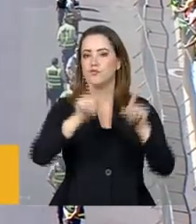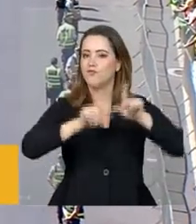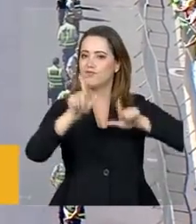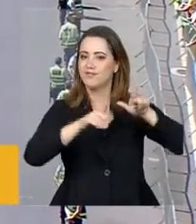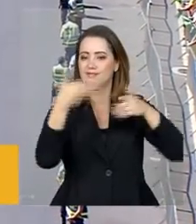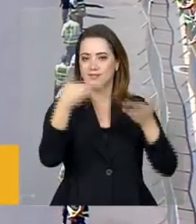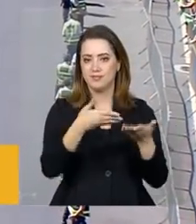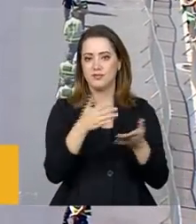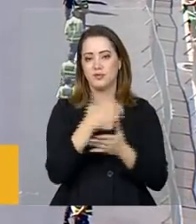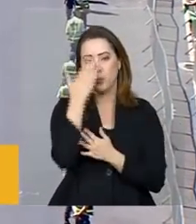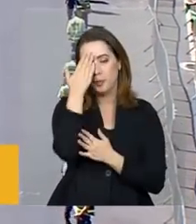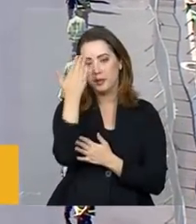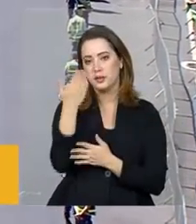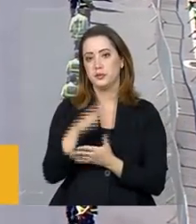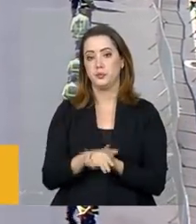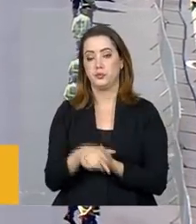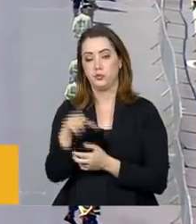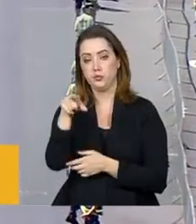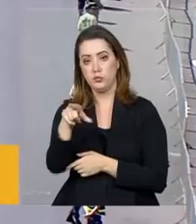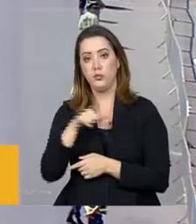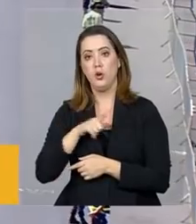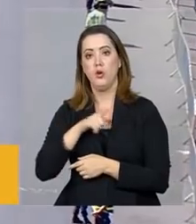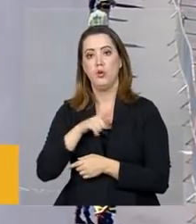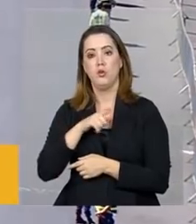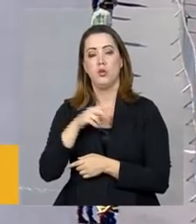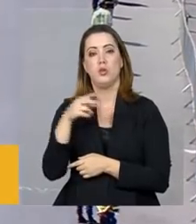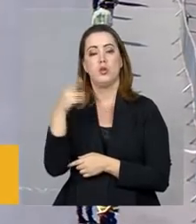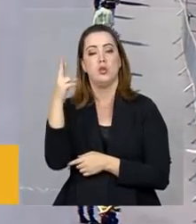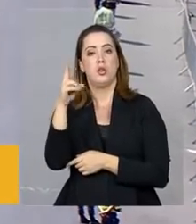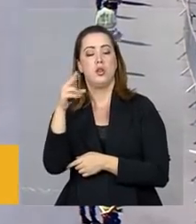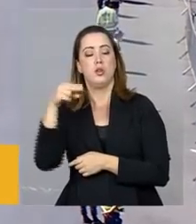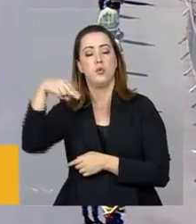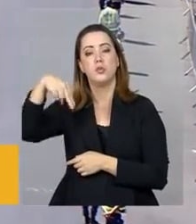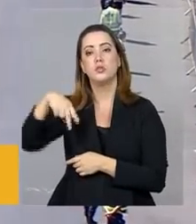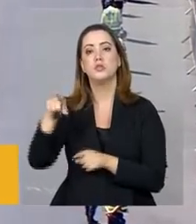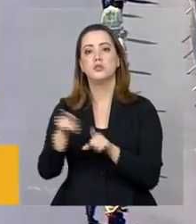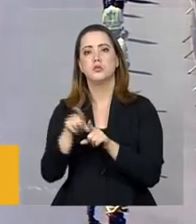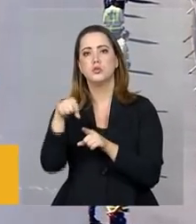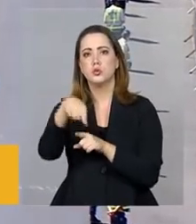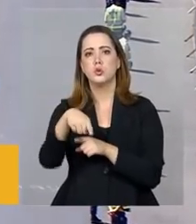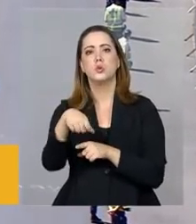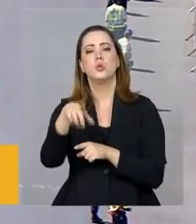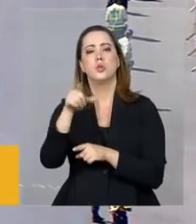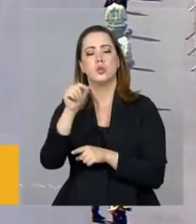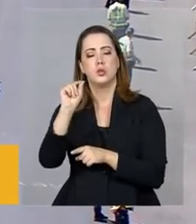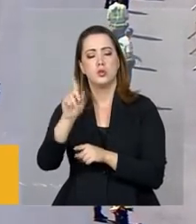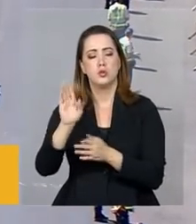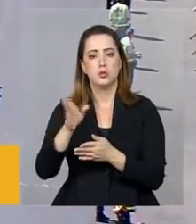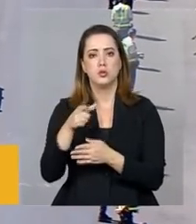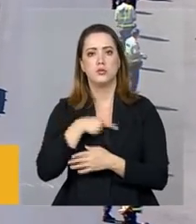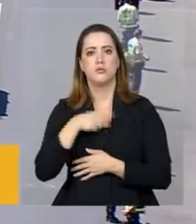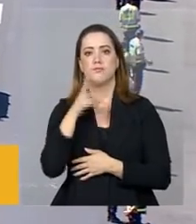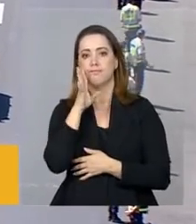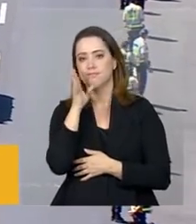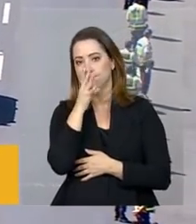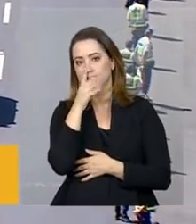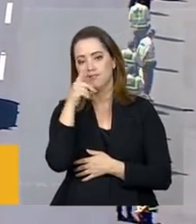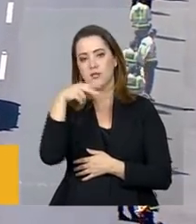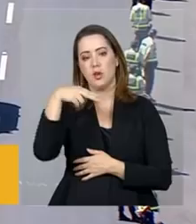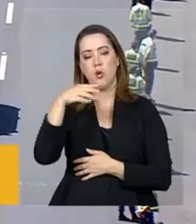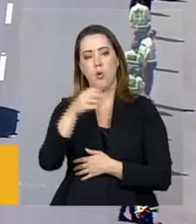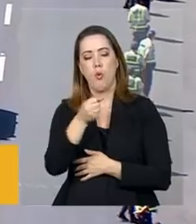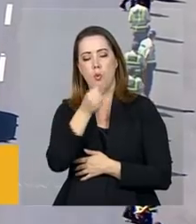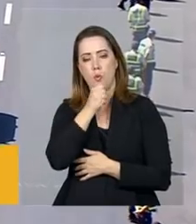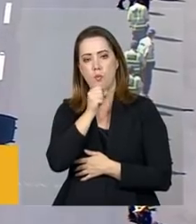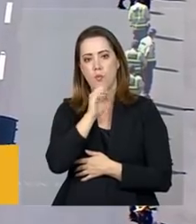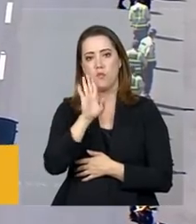A Verônica de Jardim do Seridó, Rio Grande do Norte, é neta de um ex-combatente que leva no peito o encanto pela pátria. O militarismo